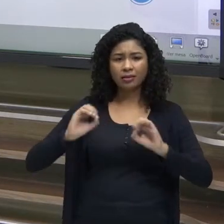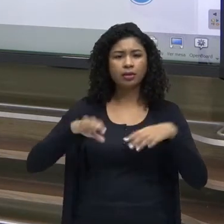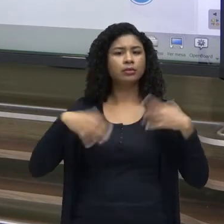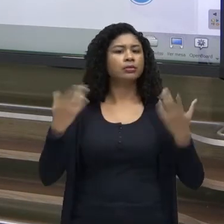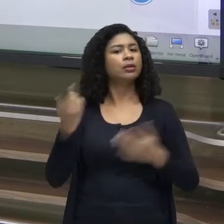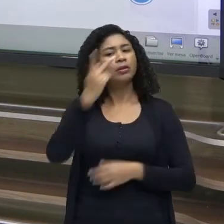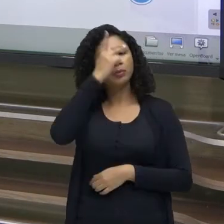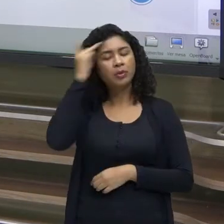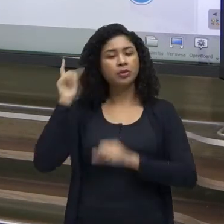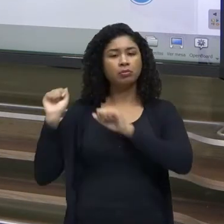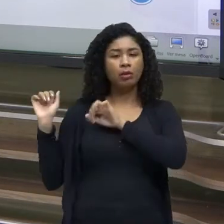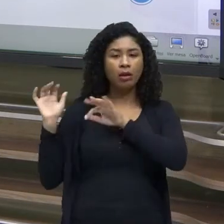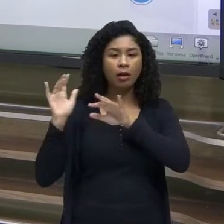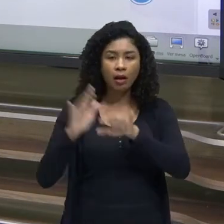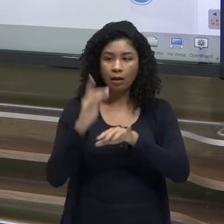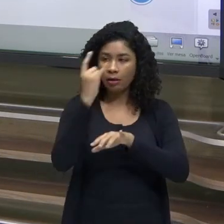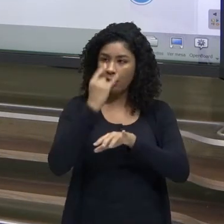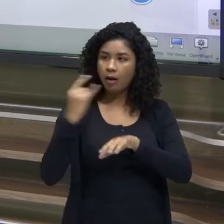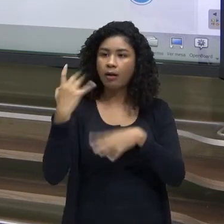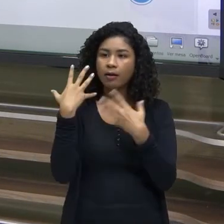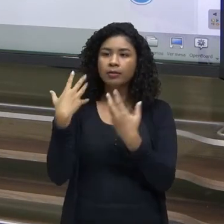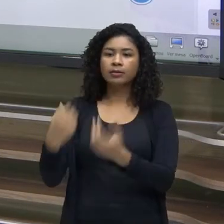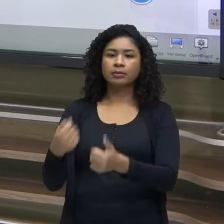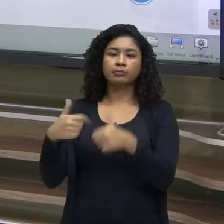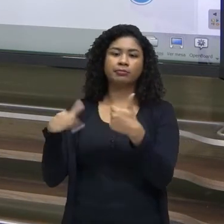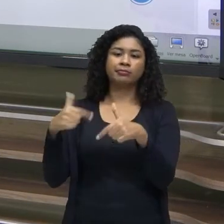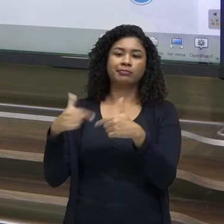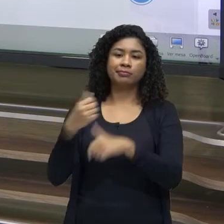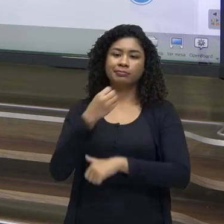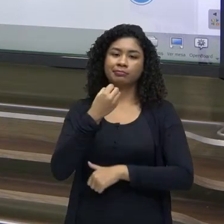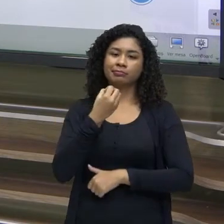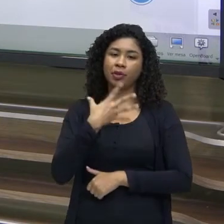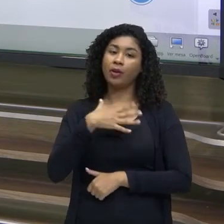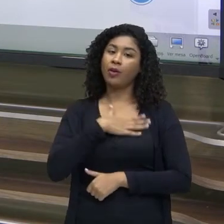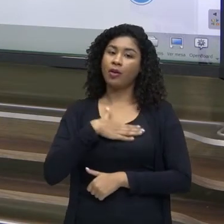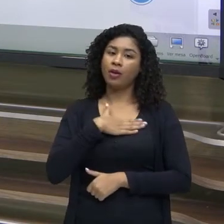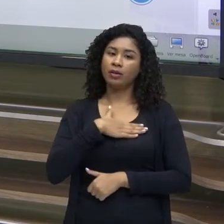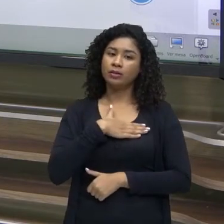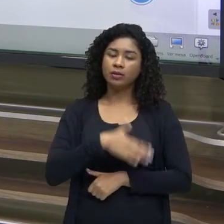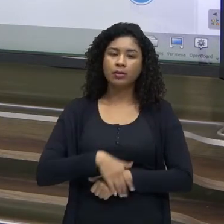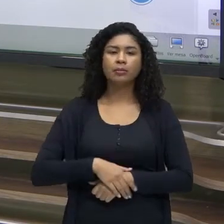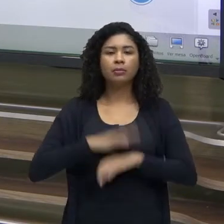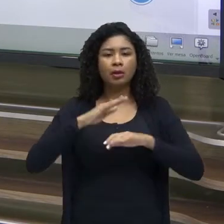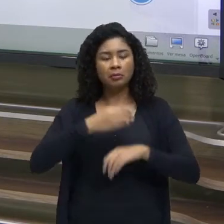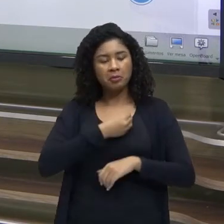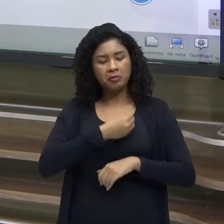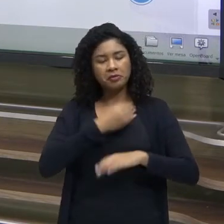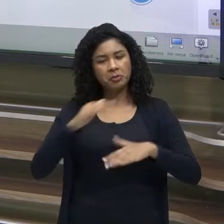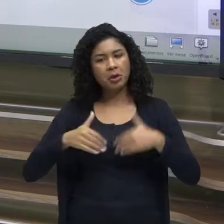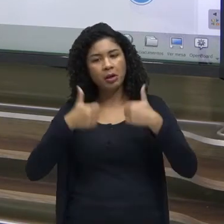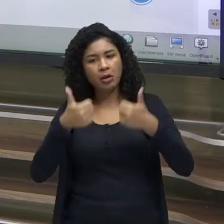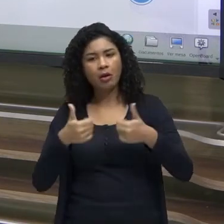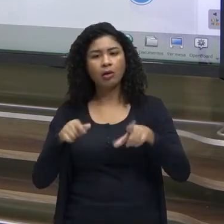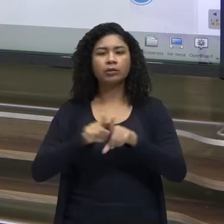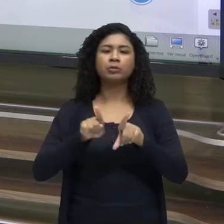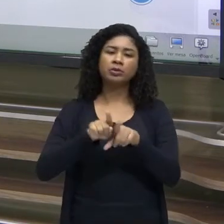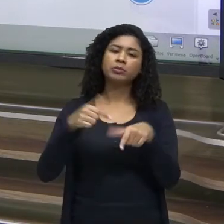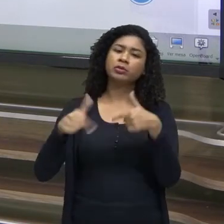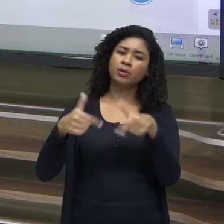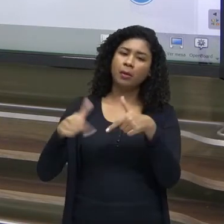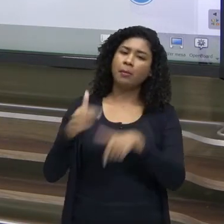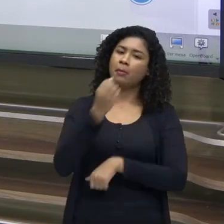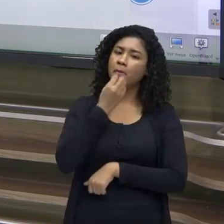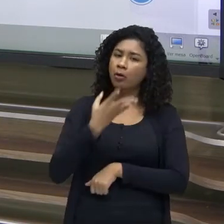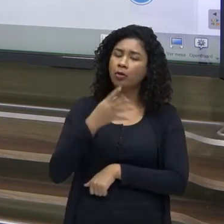chegam lá, vão sendo atraídos a ocupar esses trabalhos. Então, para melhorar de vida, para ter um emprego, para ter um salário um